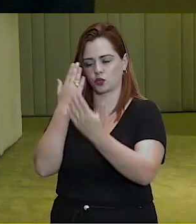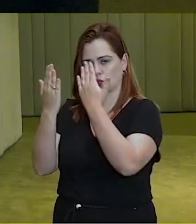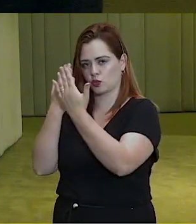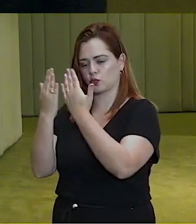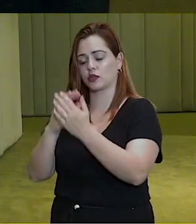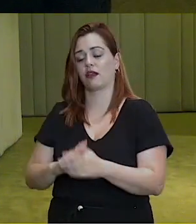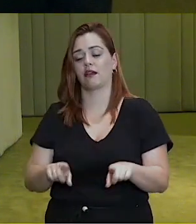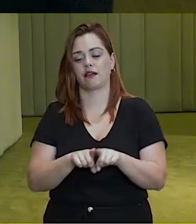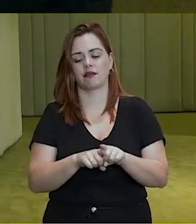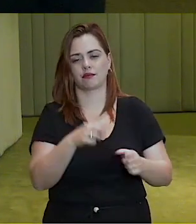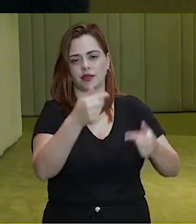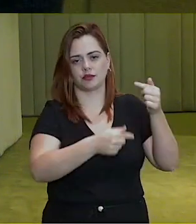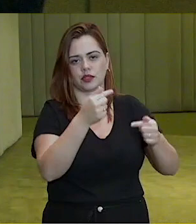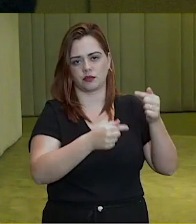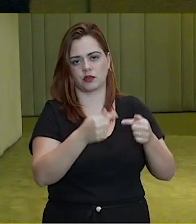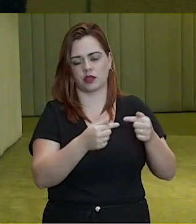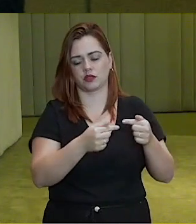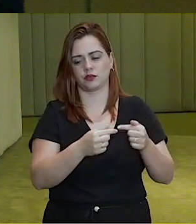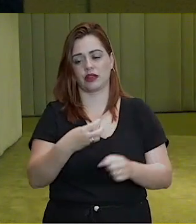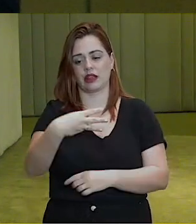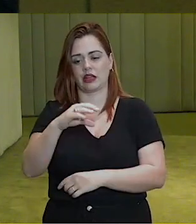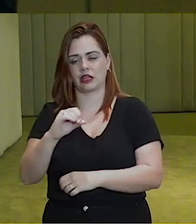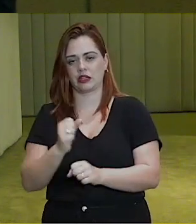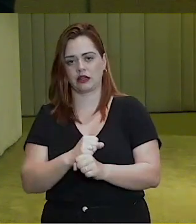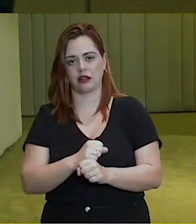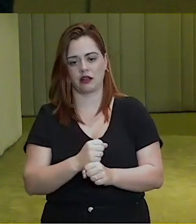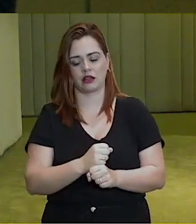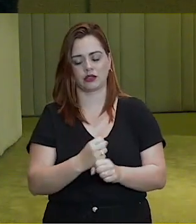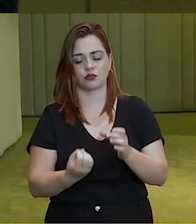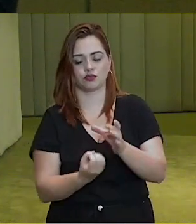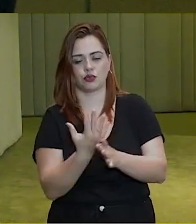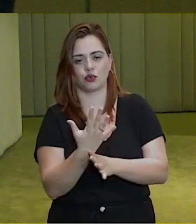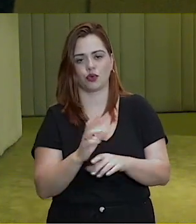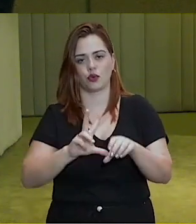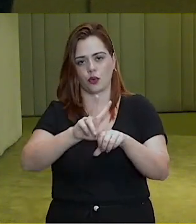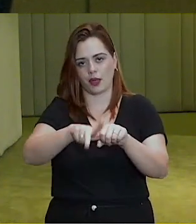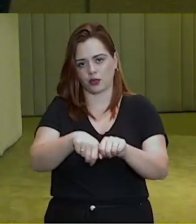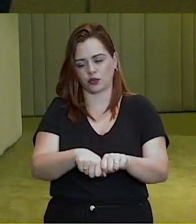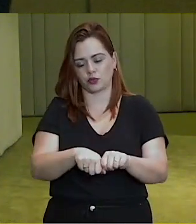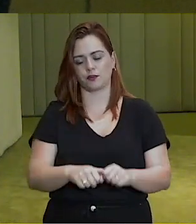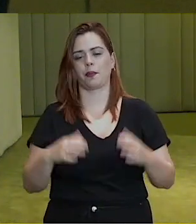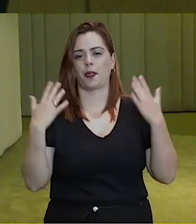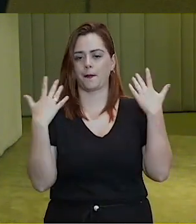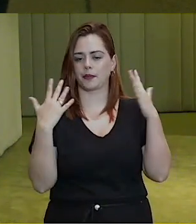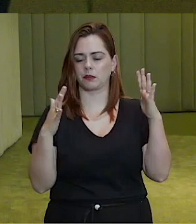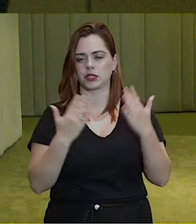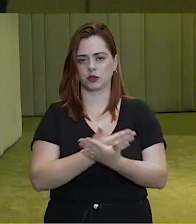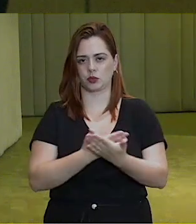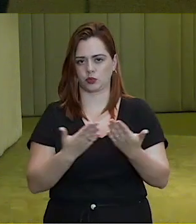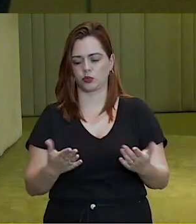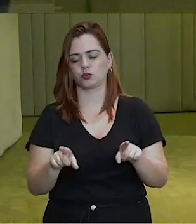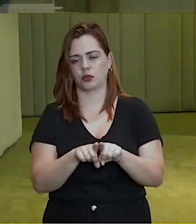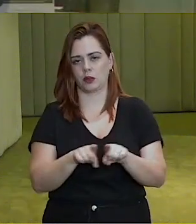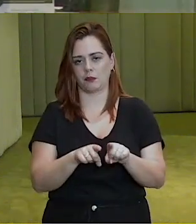e debate sobre os 30 anos de criação do Mercosul. Parabenizo Sua Excelência, o senhor